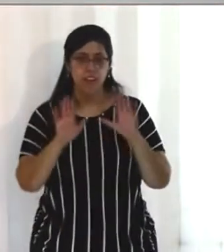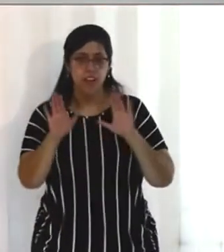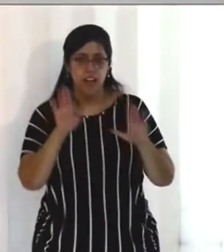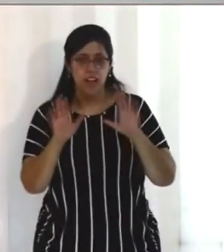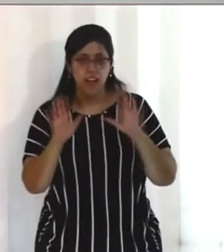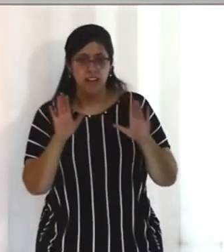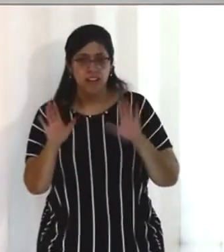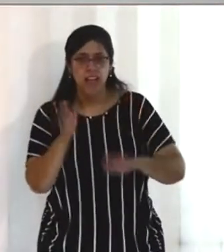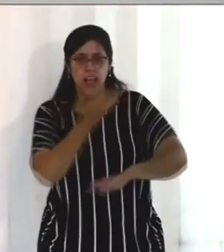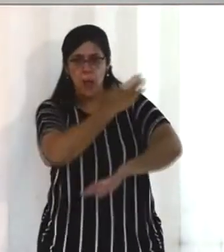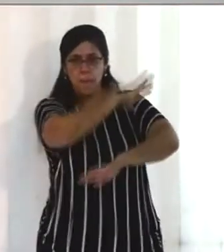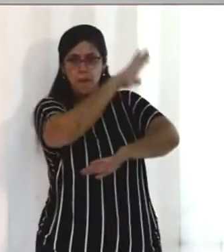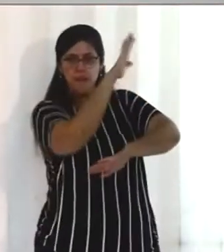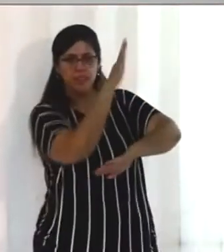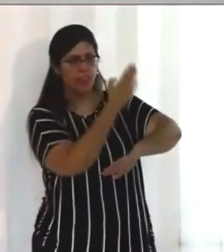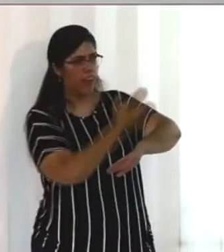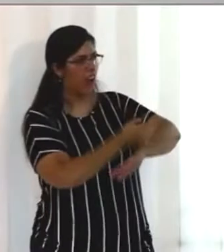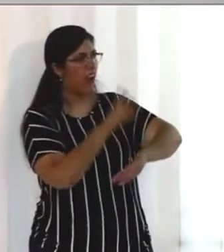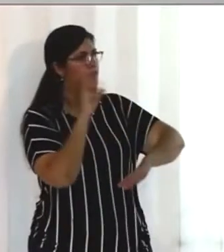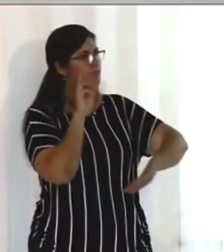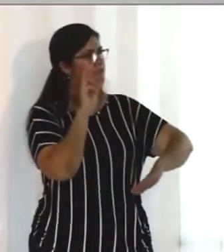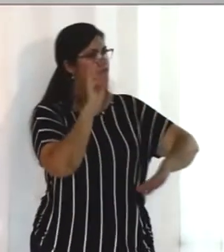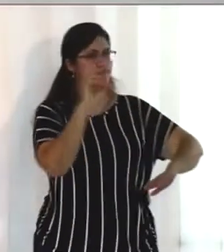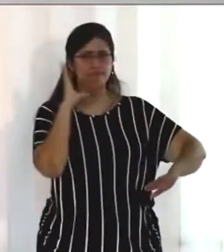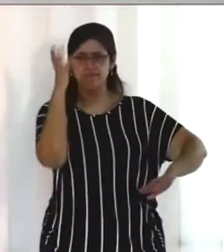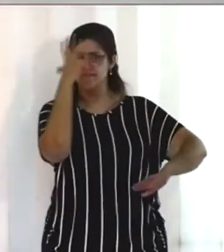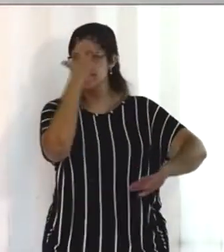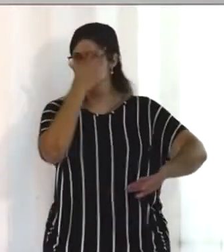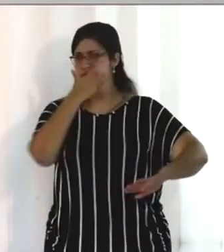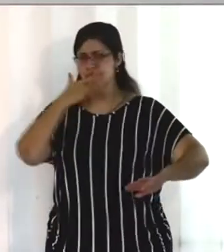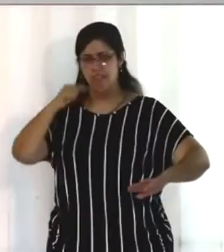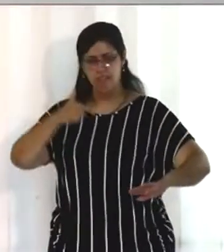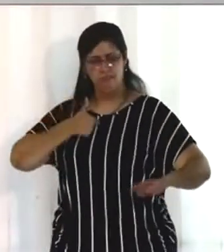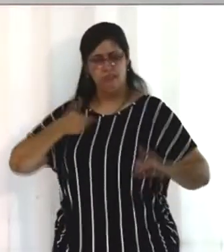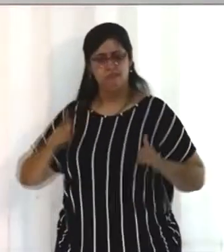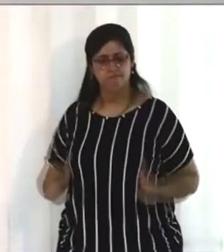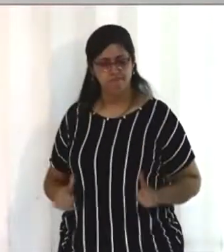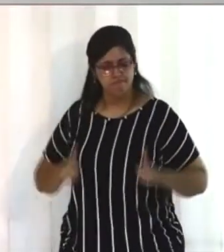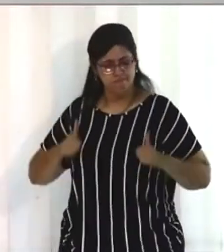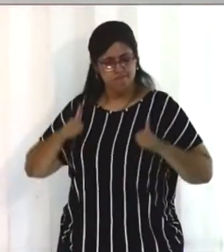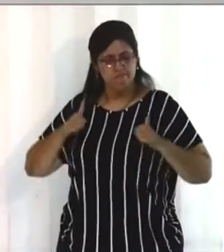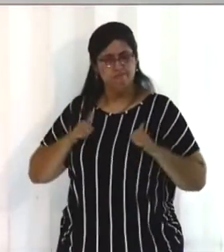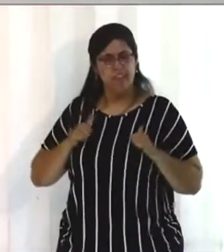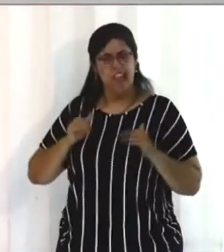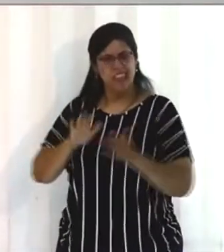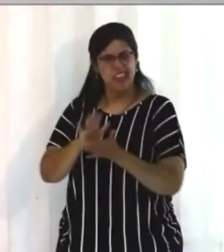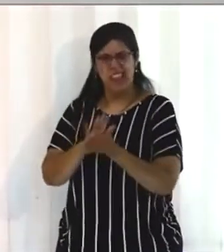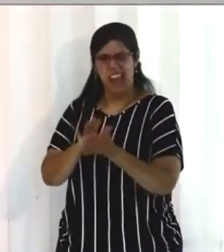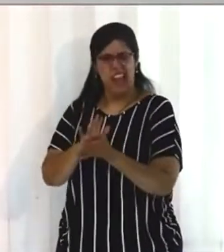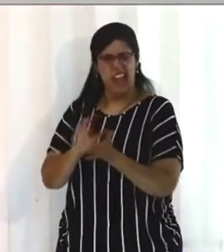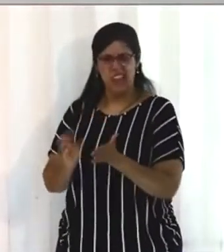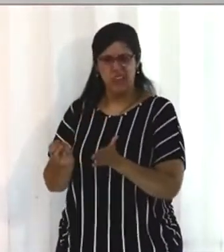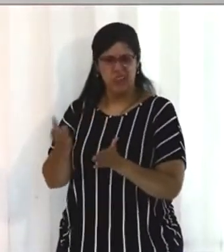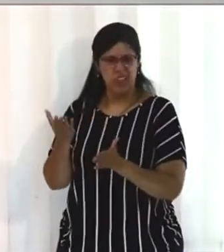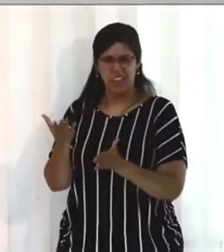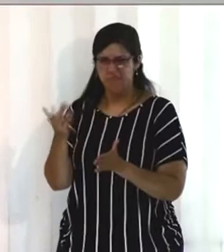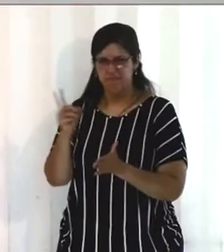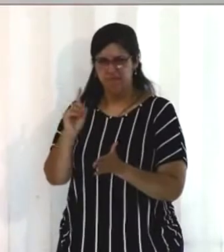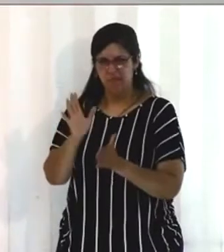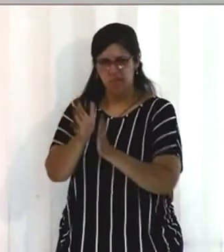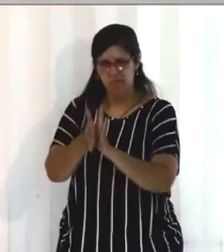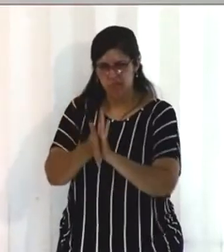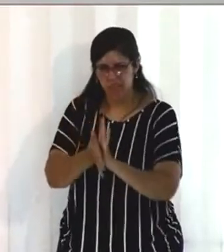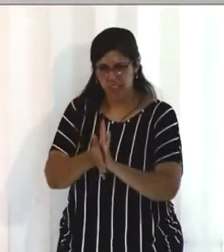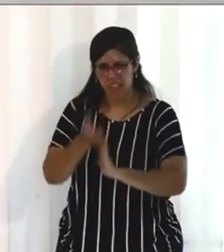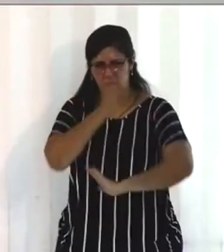mais bonitos do mundo, certamente, mas jamais esperava que naquela geração de